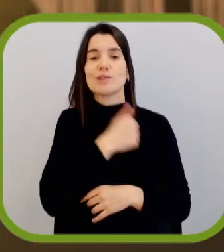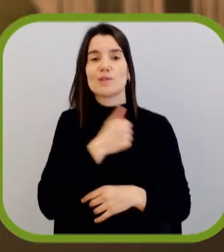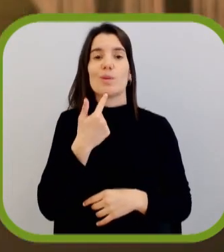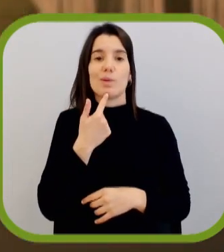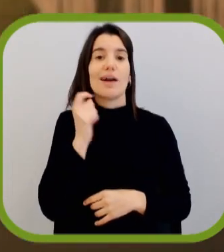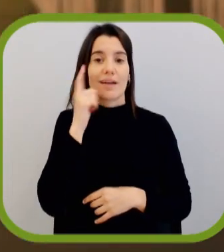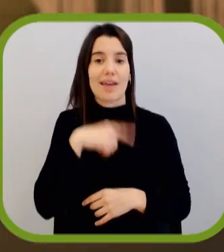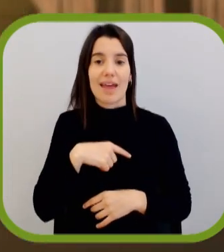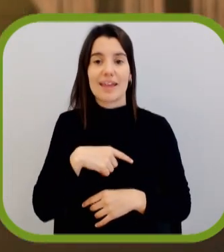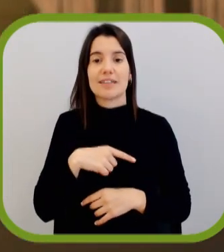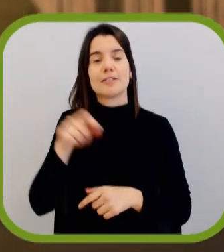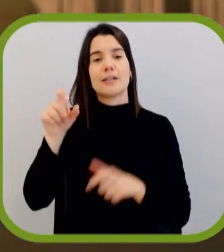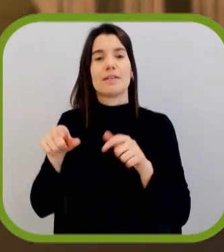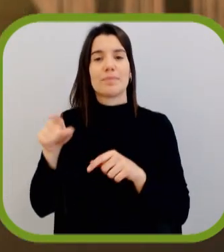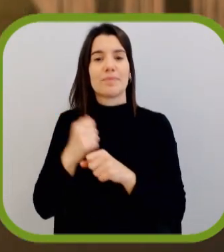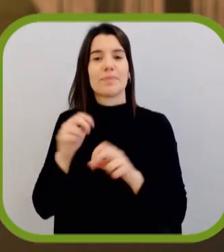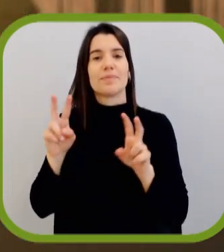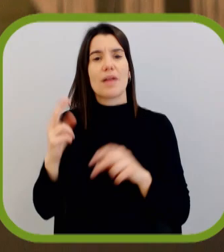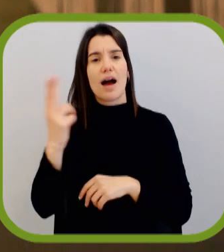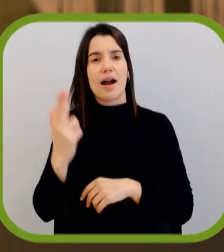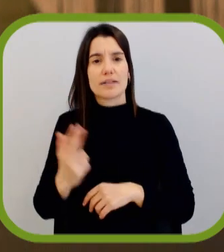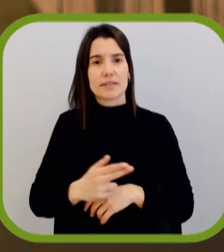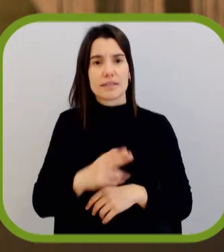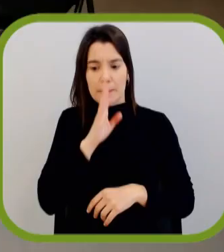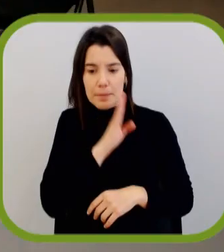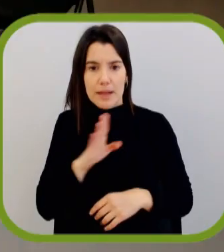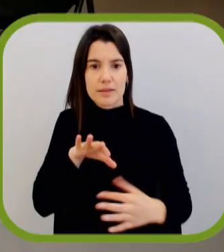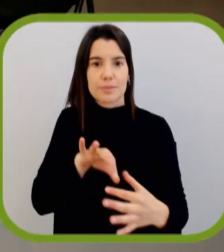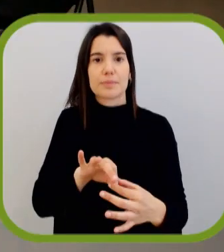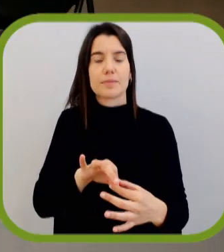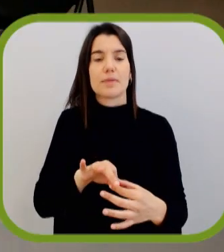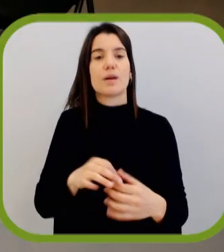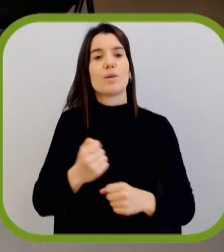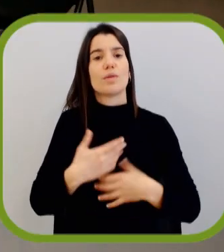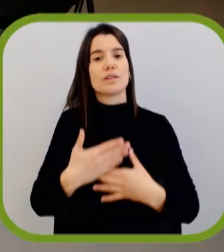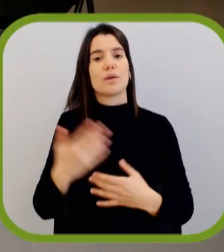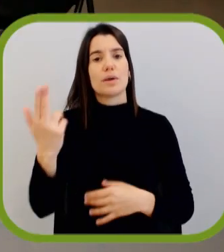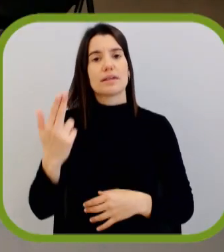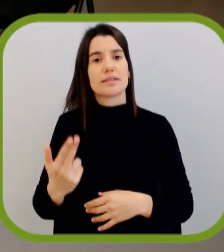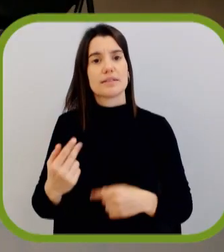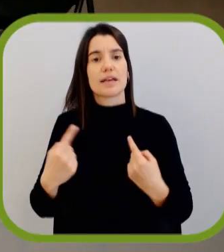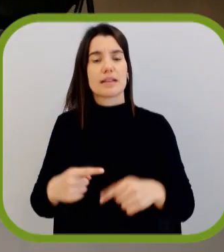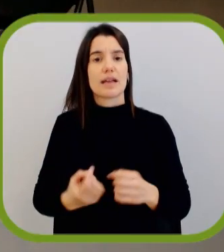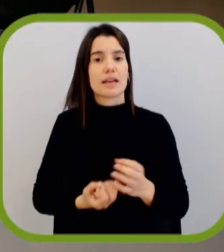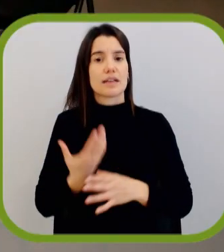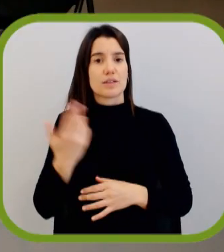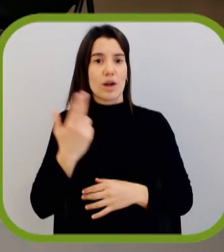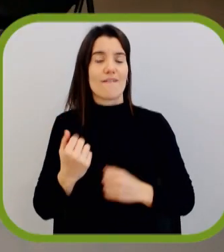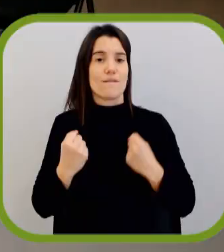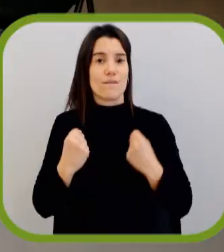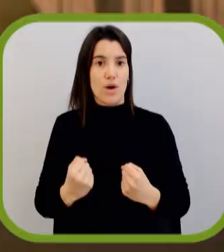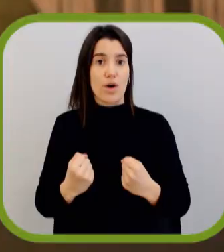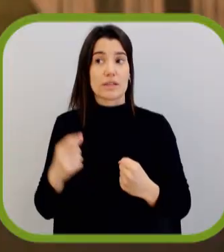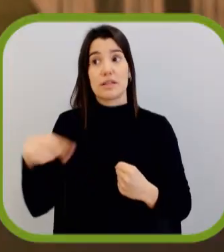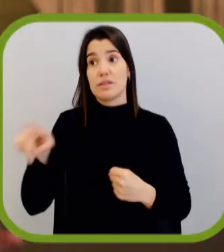vai sofrer muito são os que fazem as chamadas artes aplicadas. Portanto, aquelas profissões artísticas, que têm uma componente artística